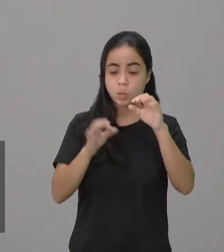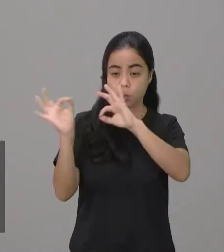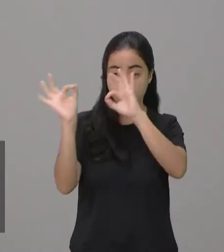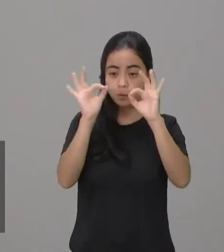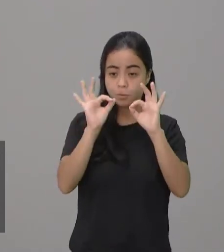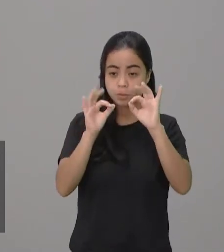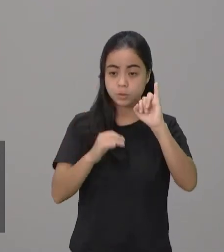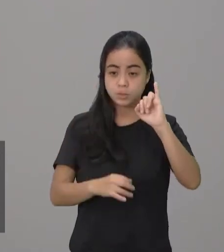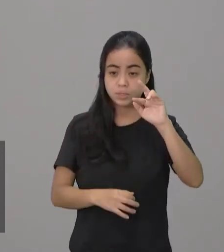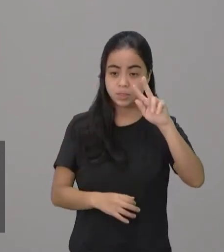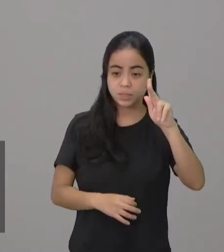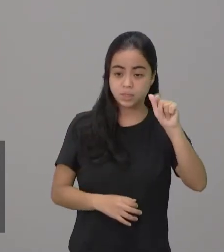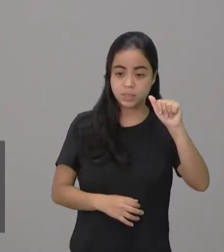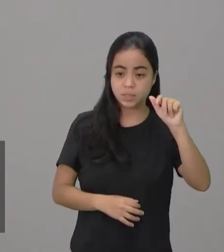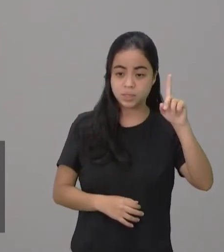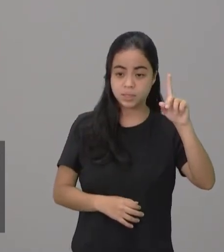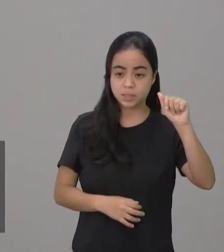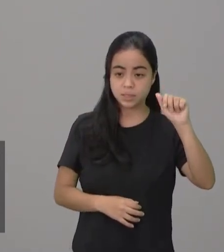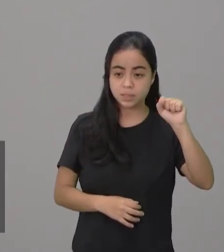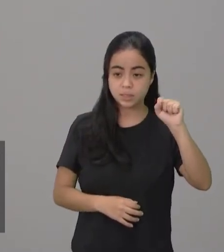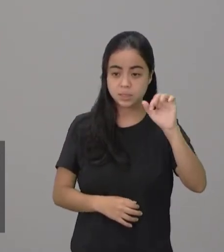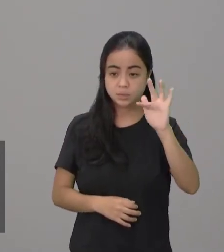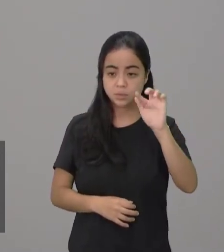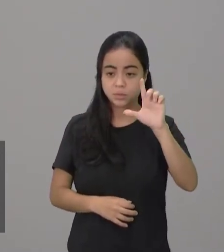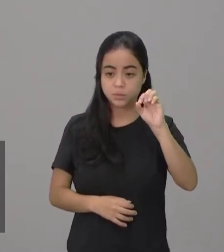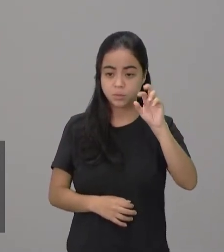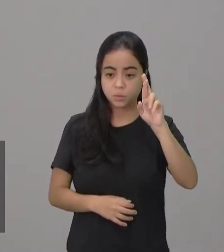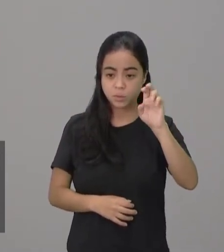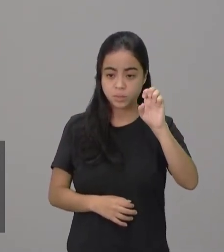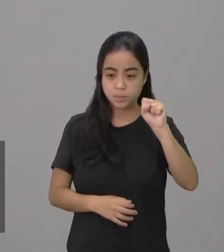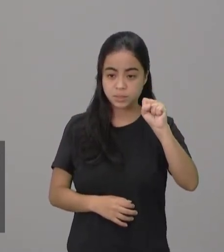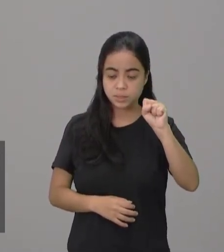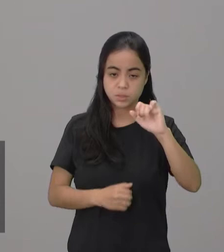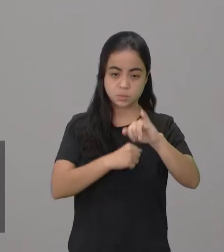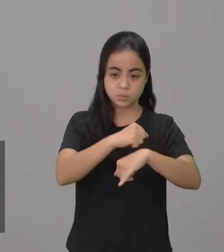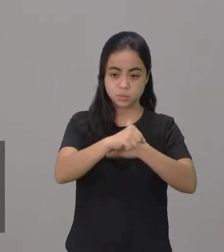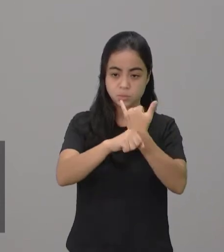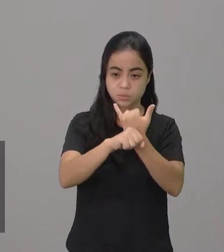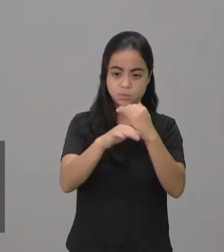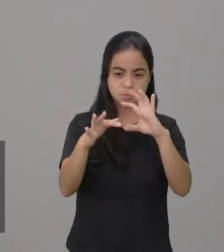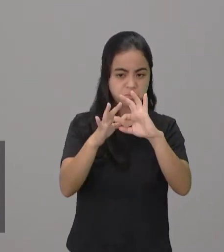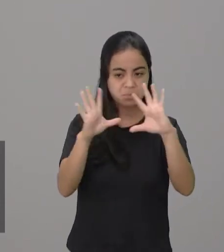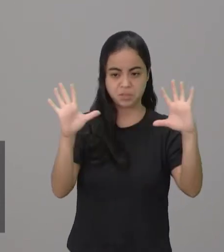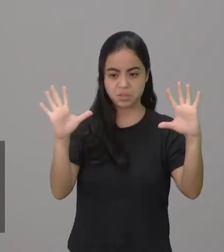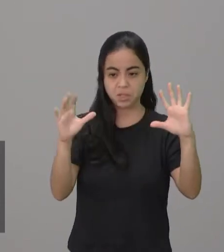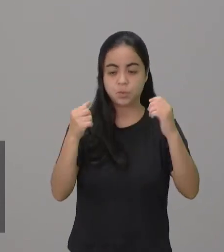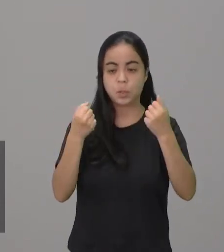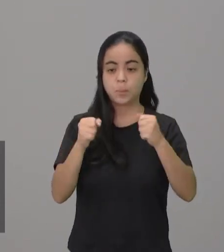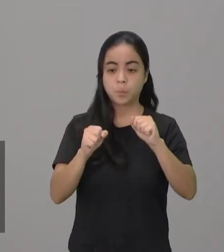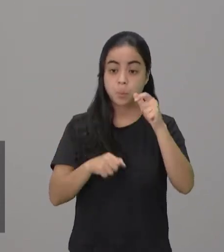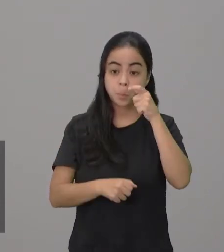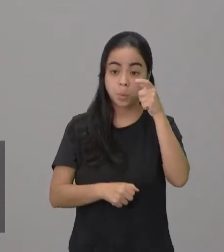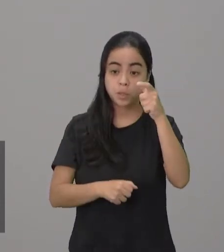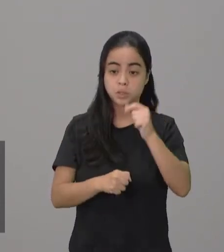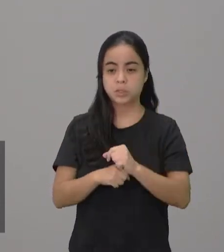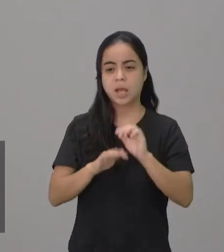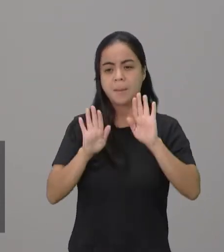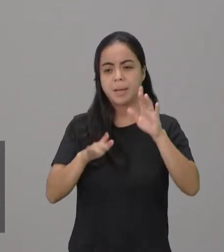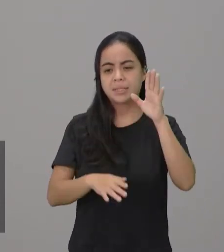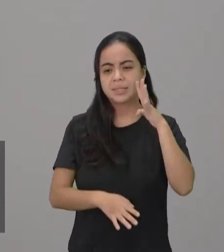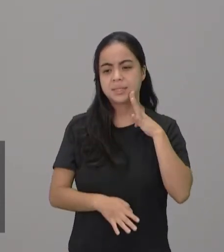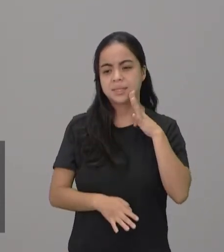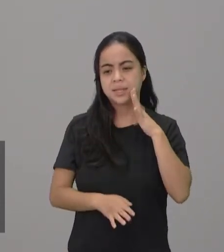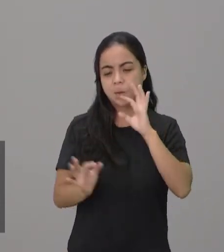muito legal, que está disponível no YouTube também. Sim. E que é super acessível e tal, mas é legal que esse